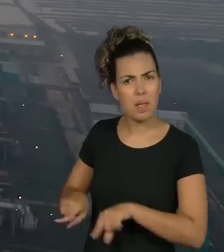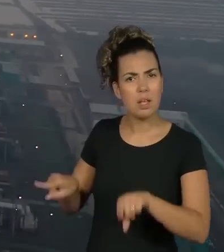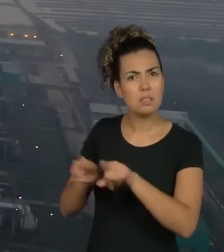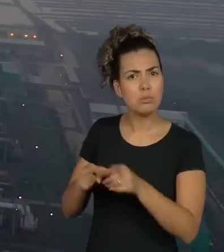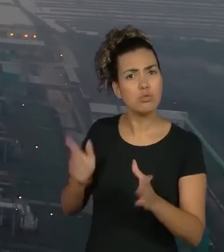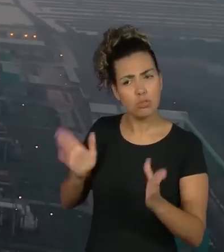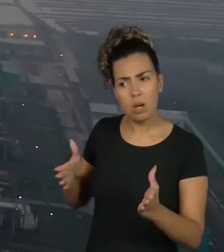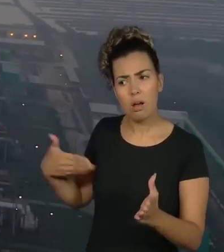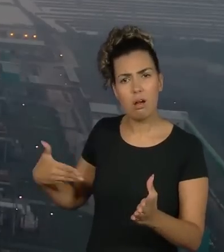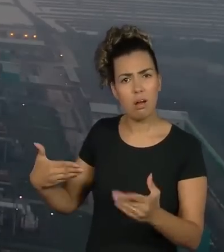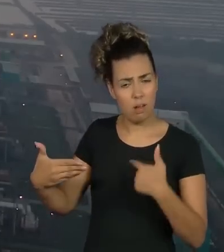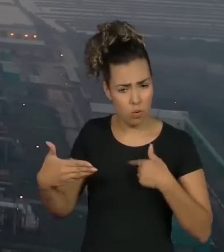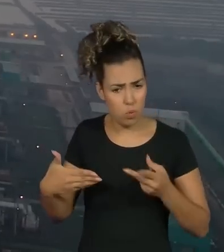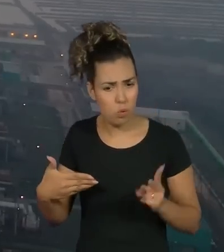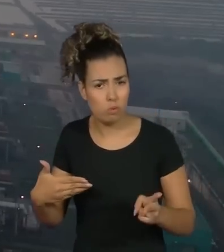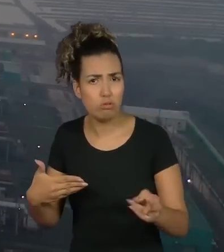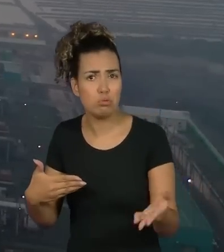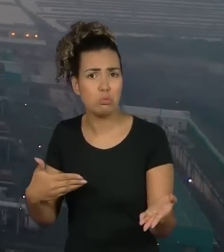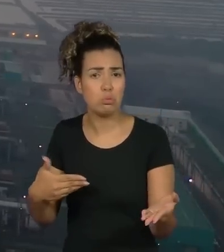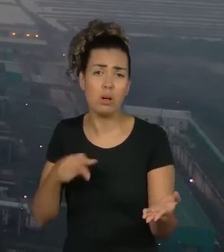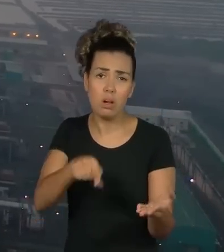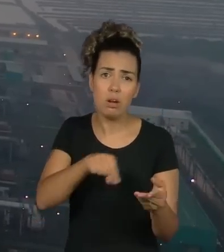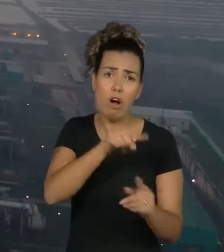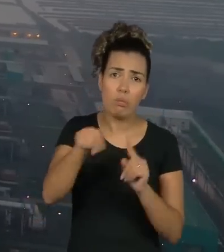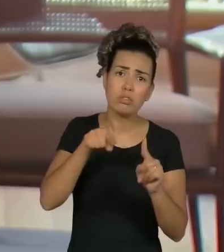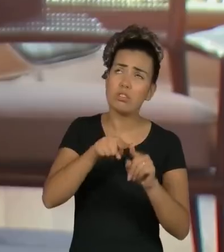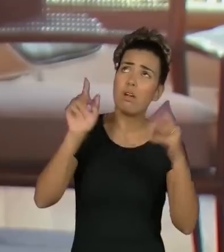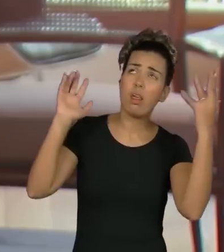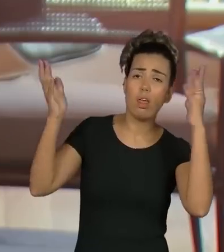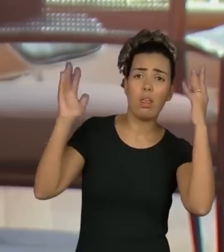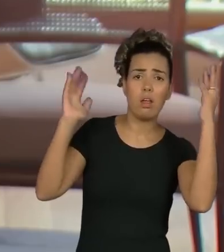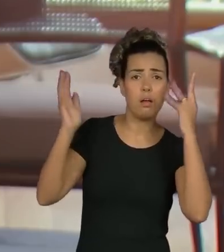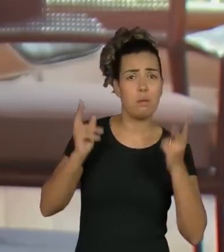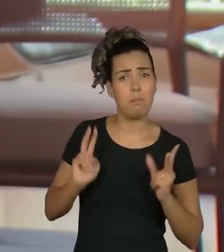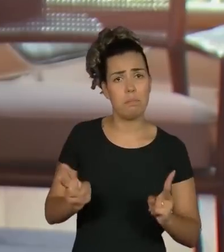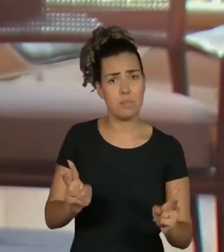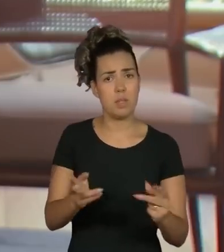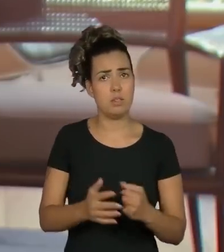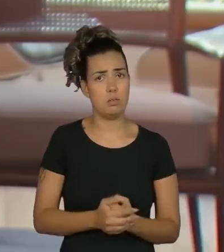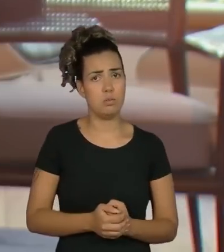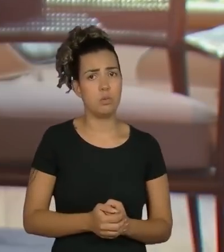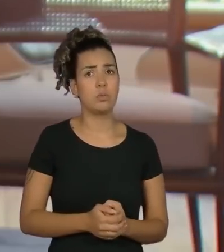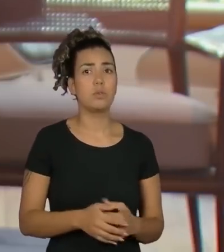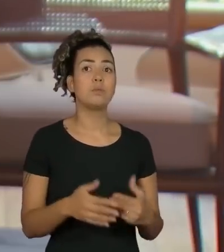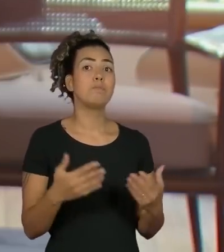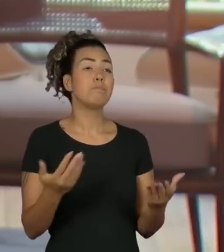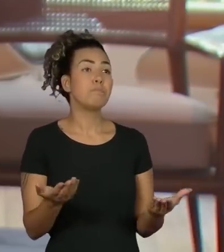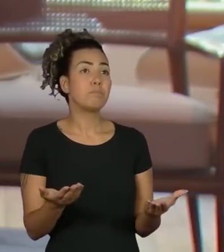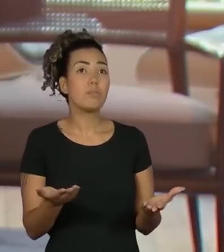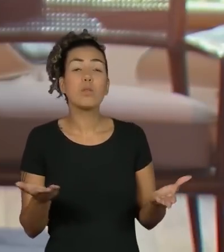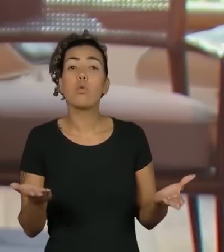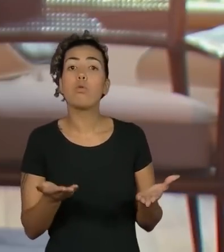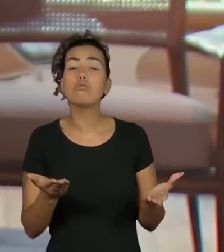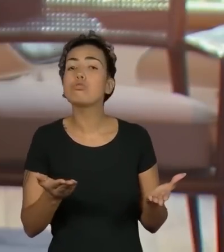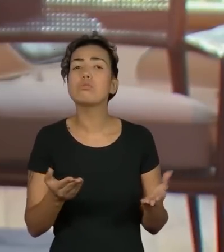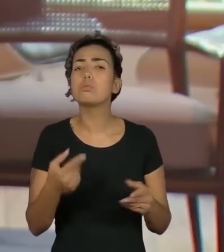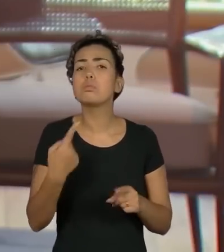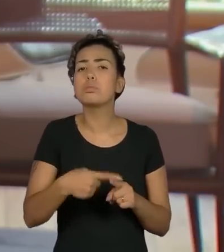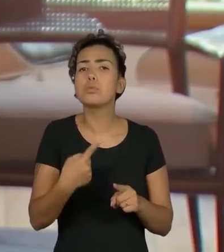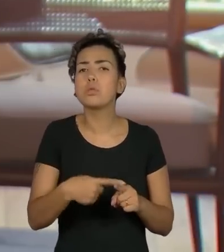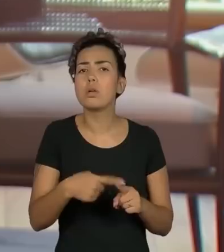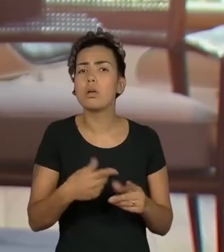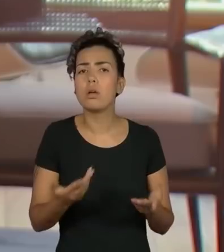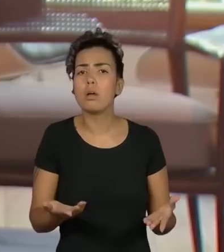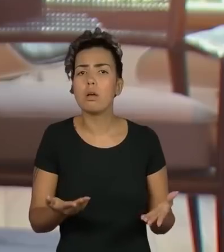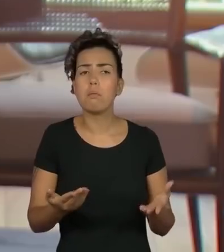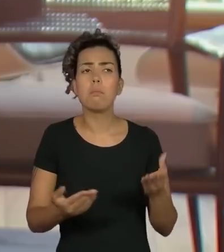e outros problemas socioambientais. O que está acontecendo hoje na construção em madeira